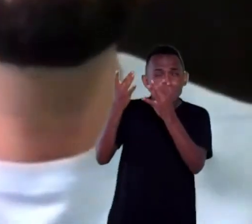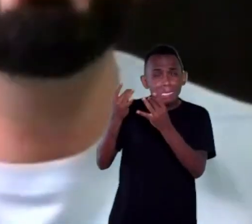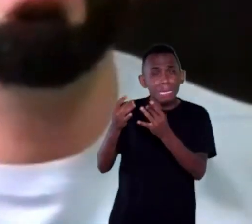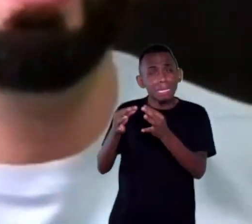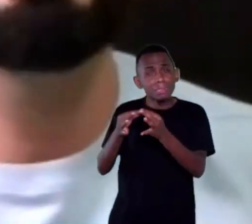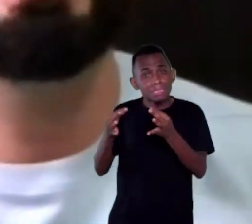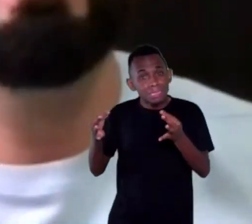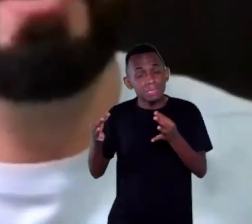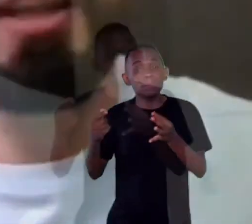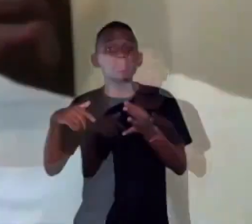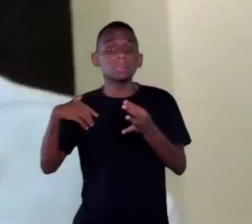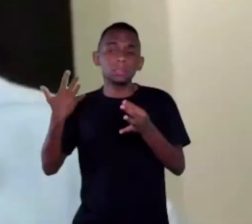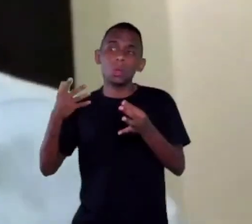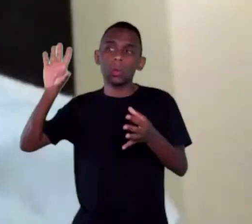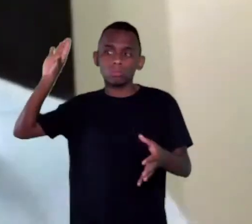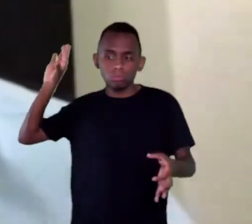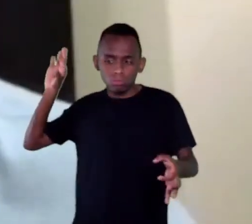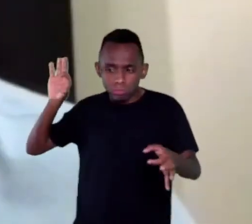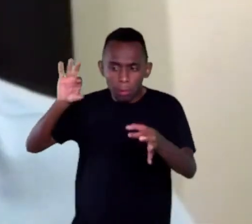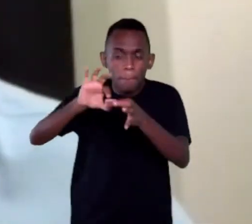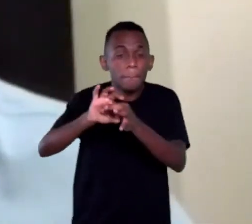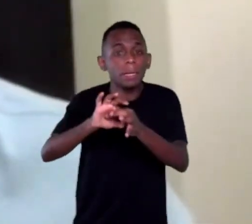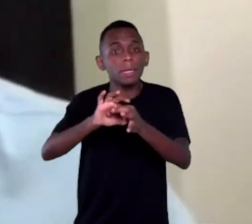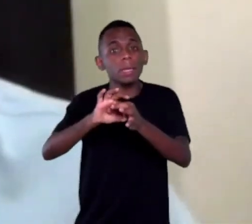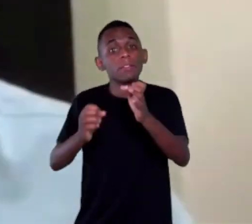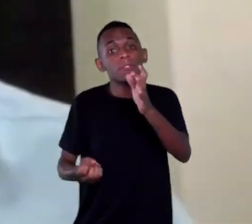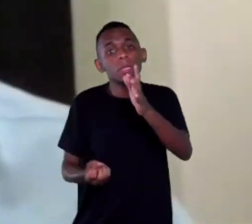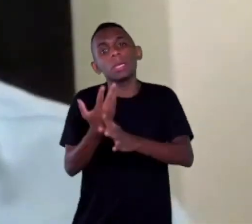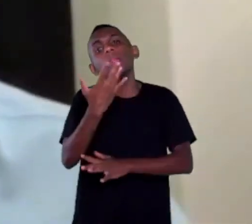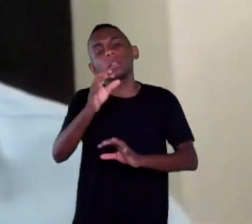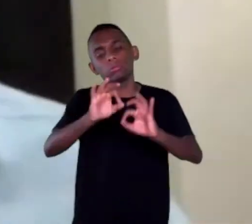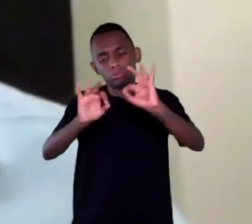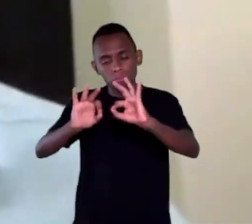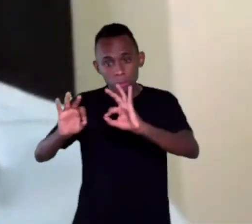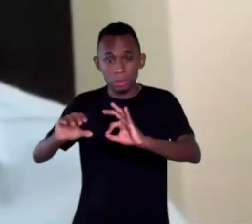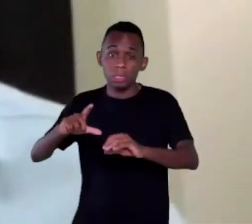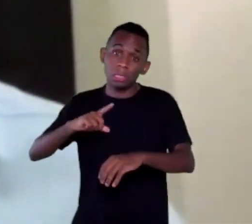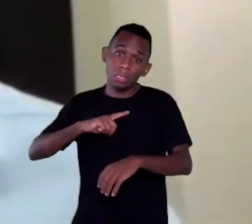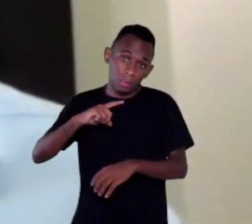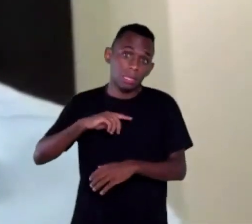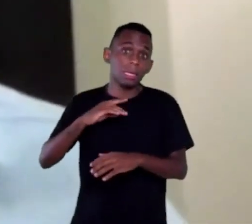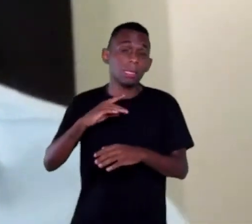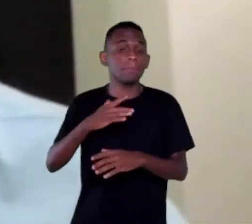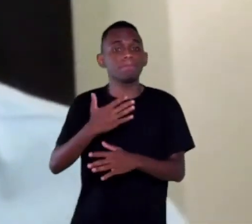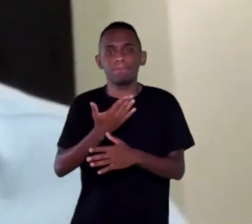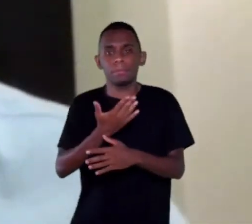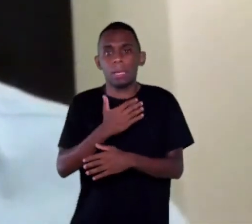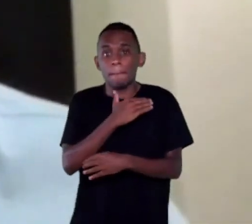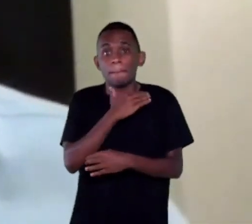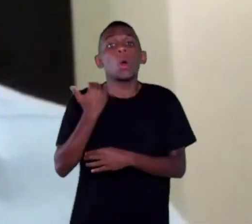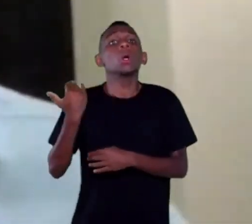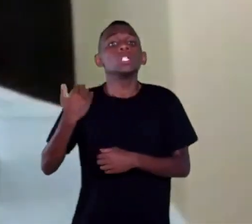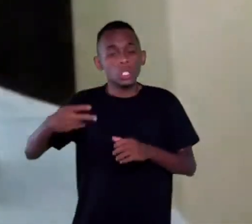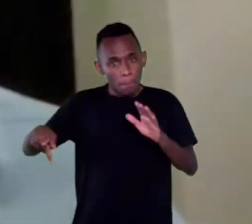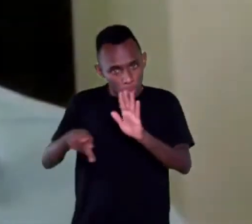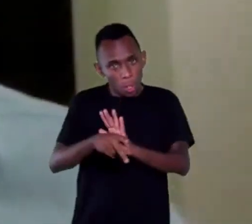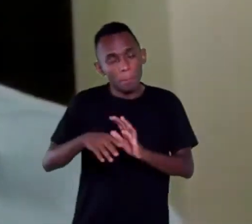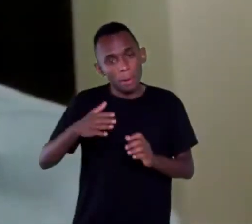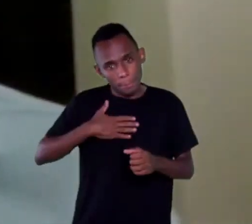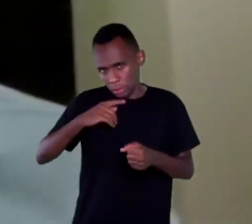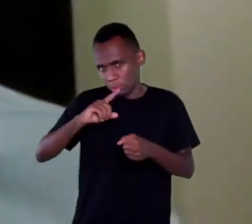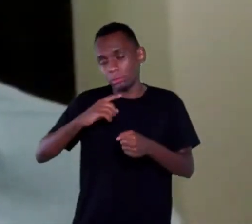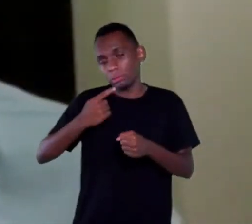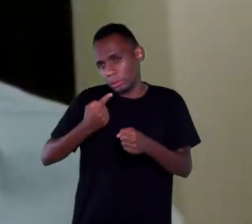joguei dentro de uma narrativa e dei uma floreada. Então, assim, tem morte aí que realmente é da minha cidade. Só que eu não usei o